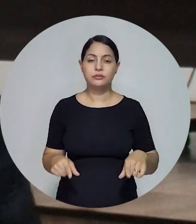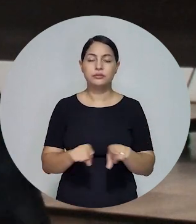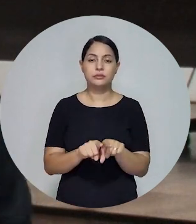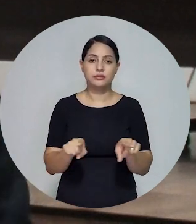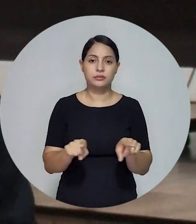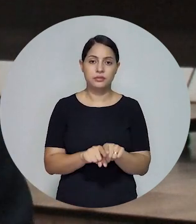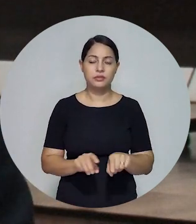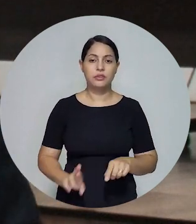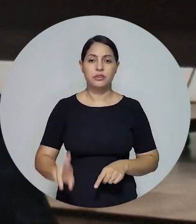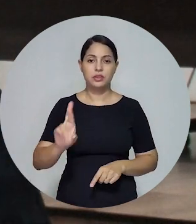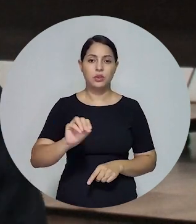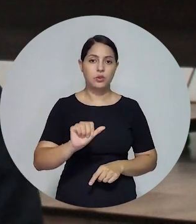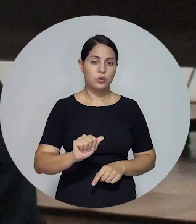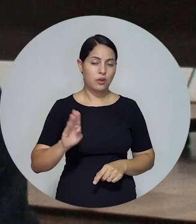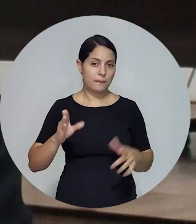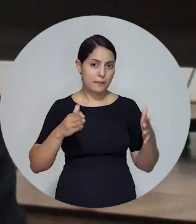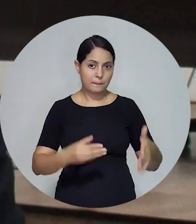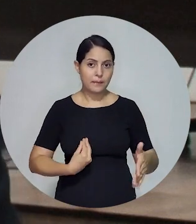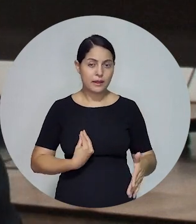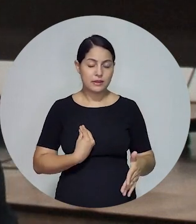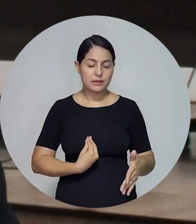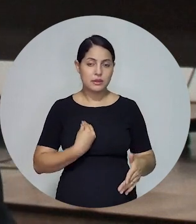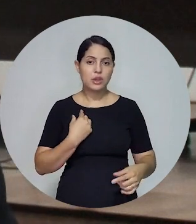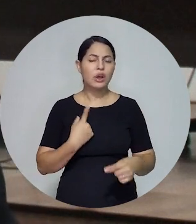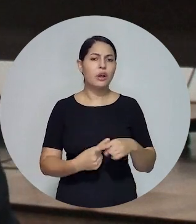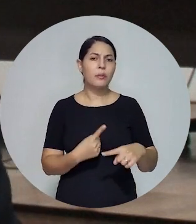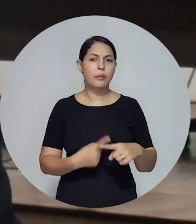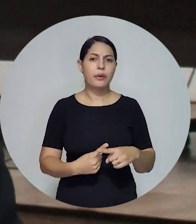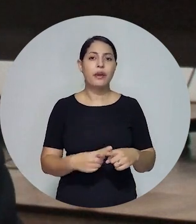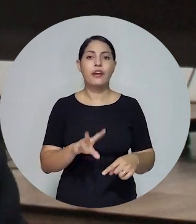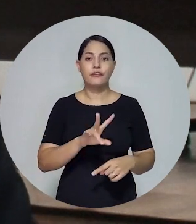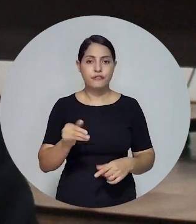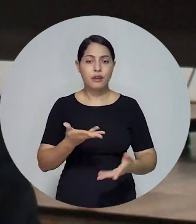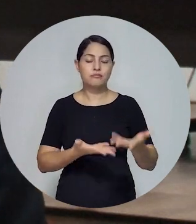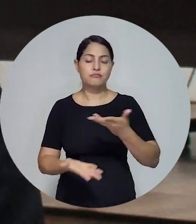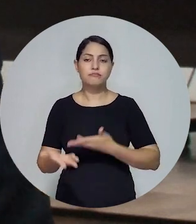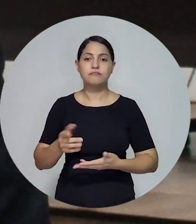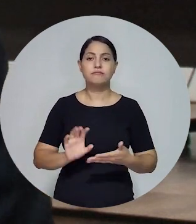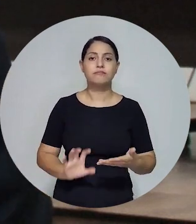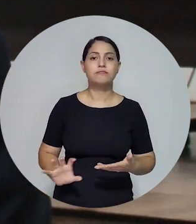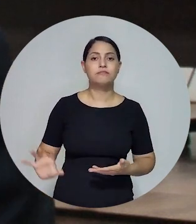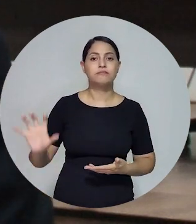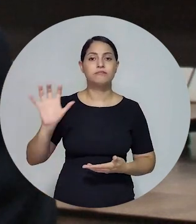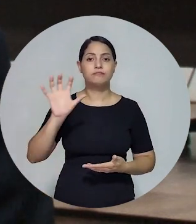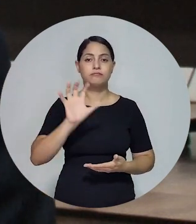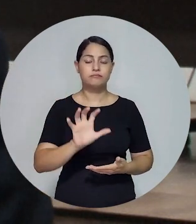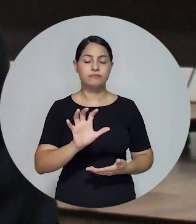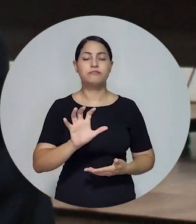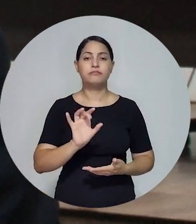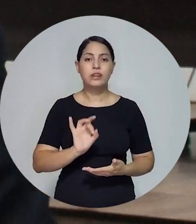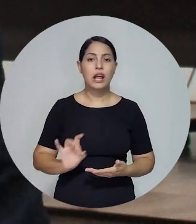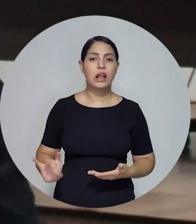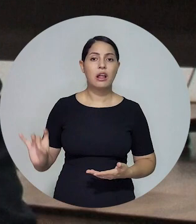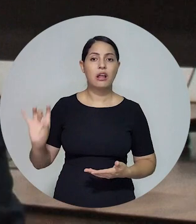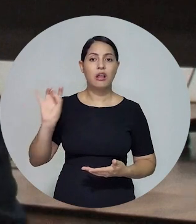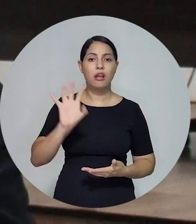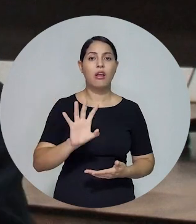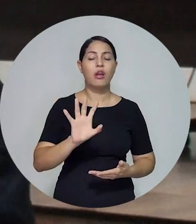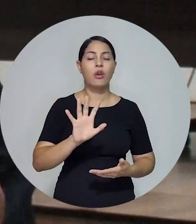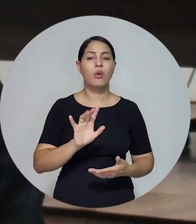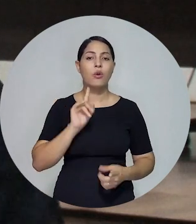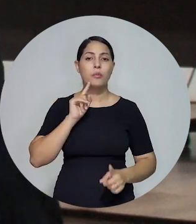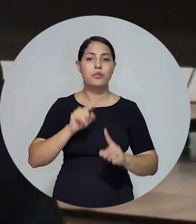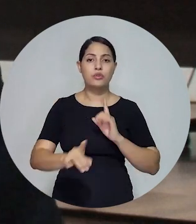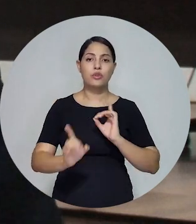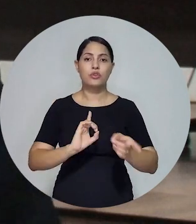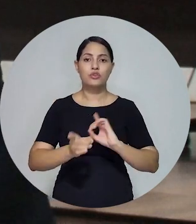de segurança pública e com a representação da OAB para, dessa forma, constituir em cada uma